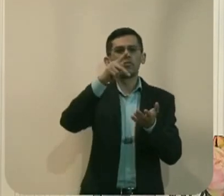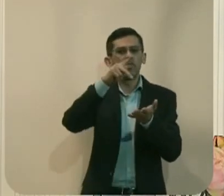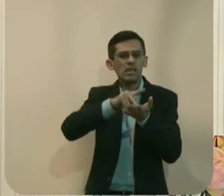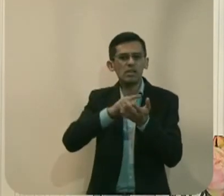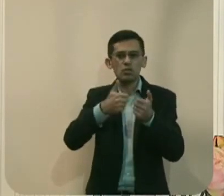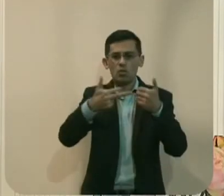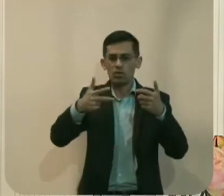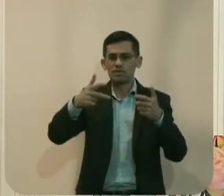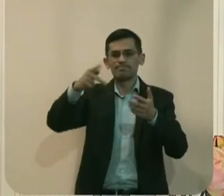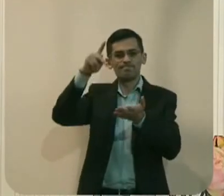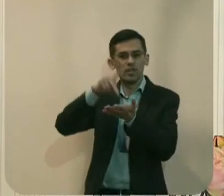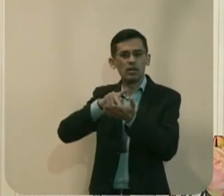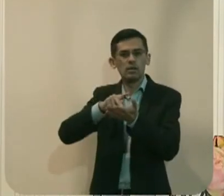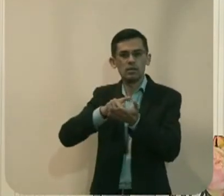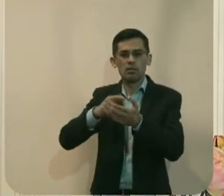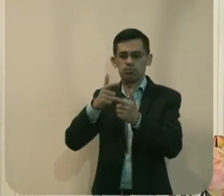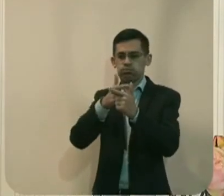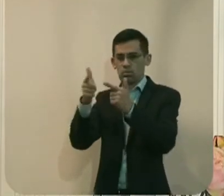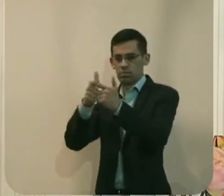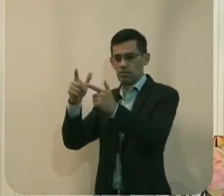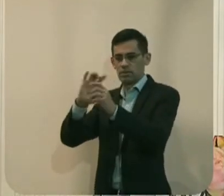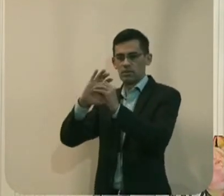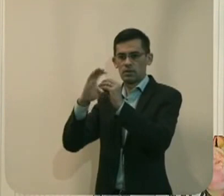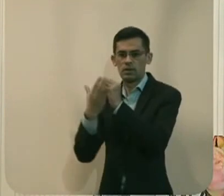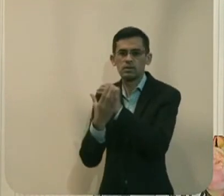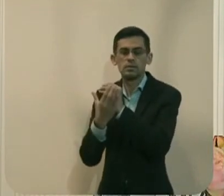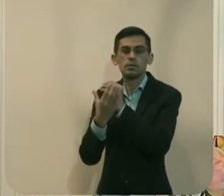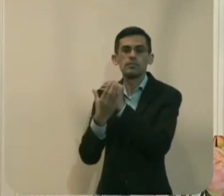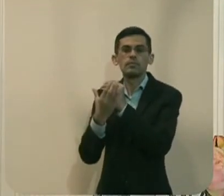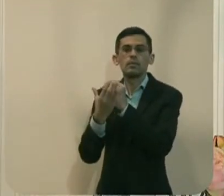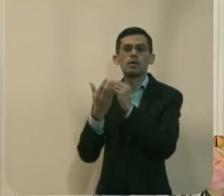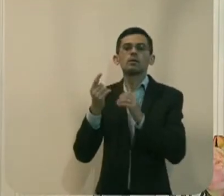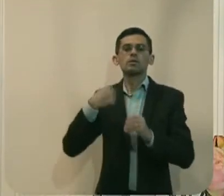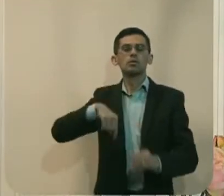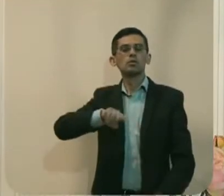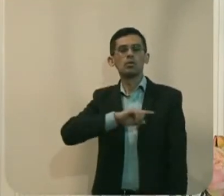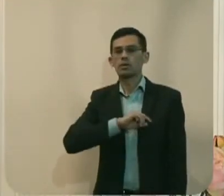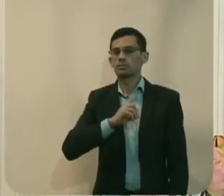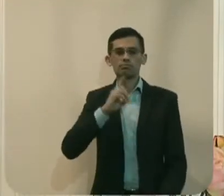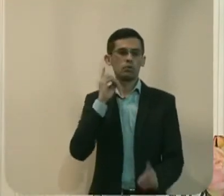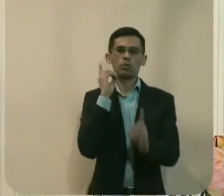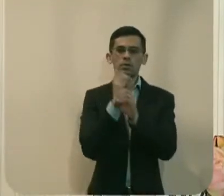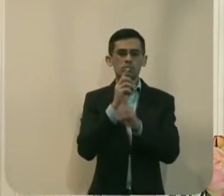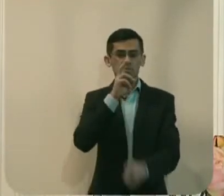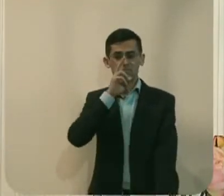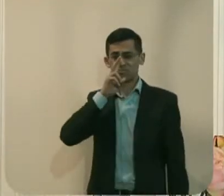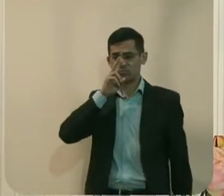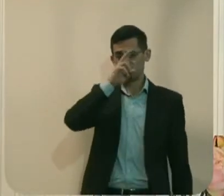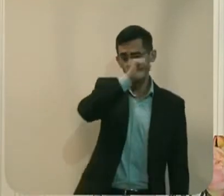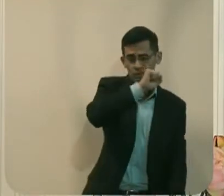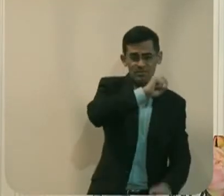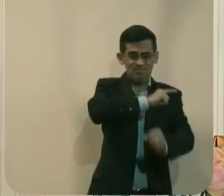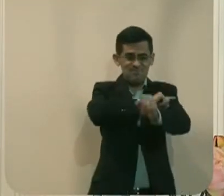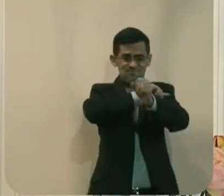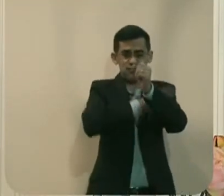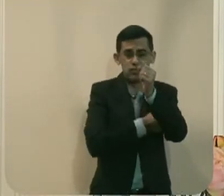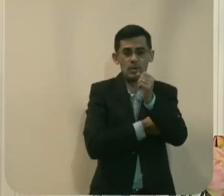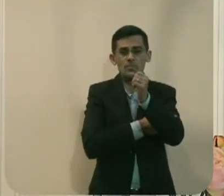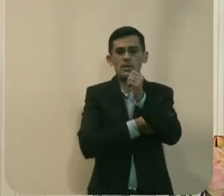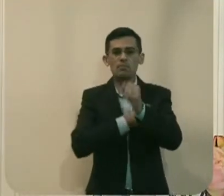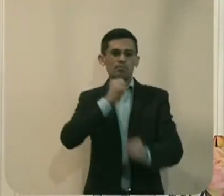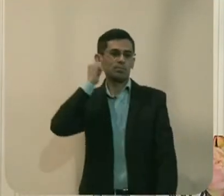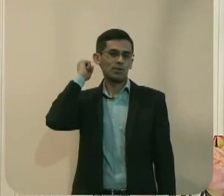ser enfrentado, que é a crise. Nós não encontramos forças para enfrentar